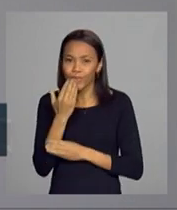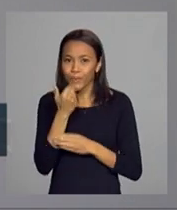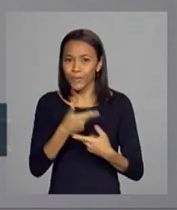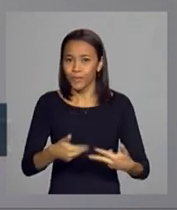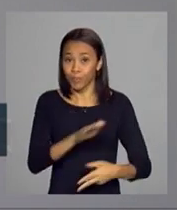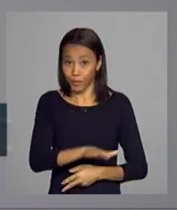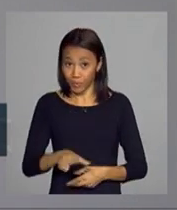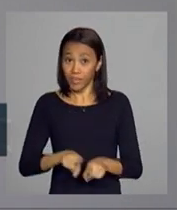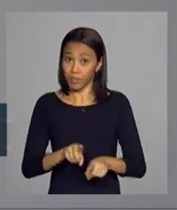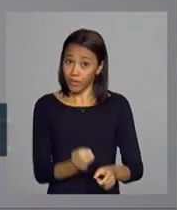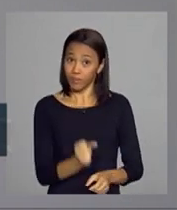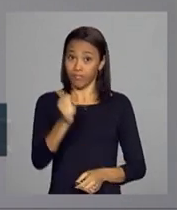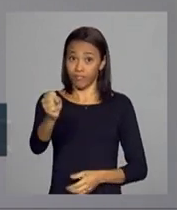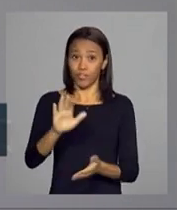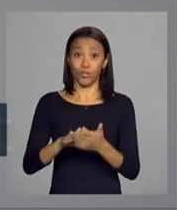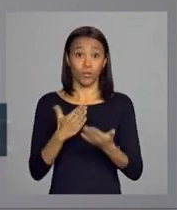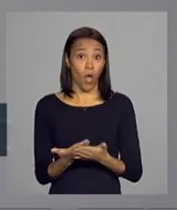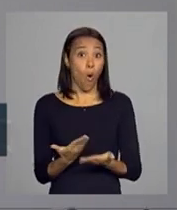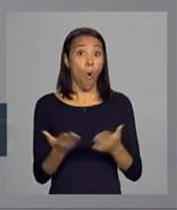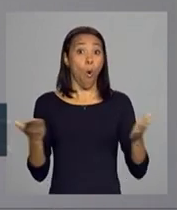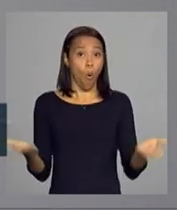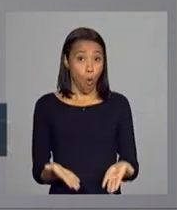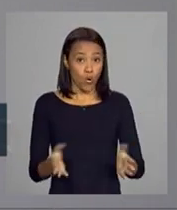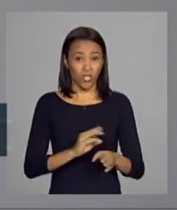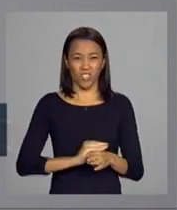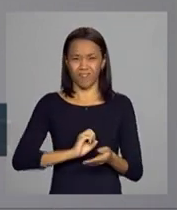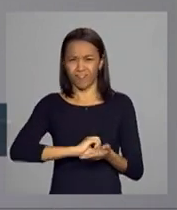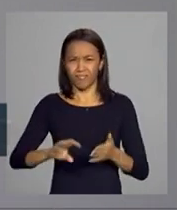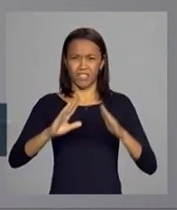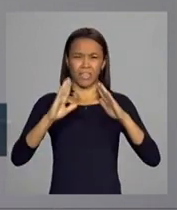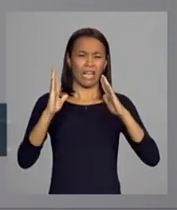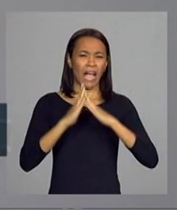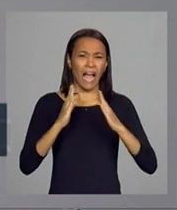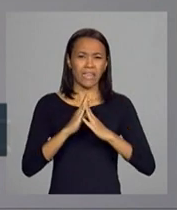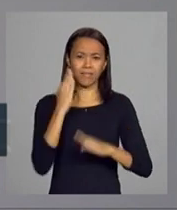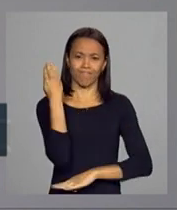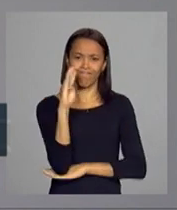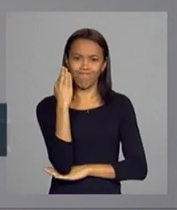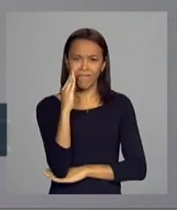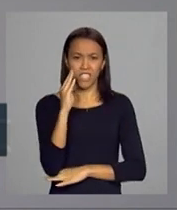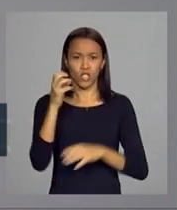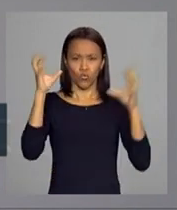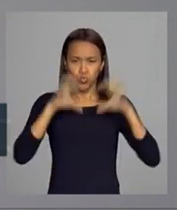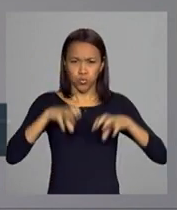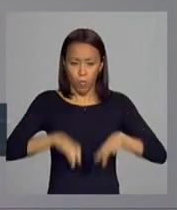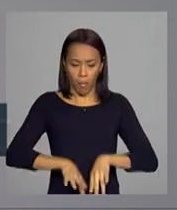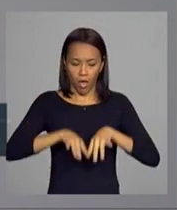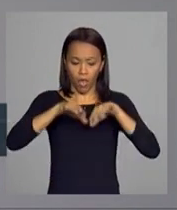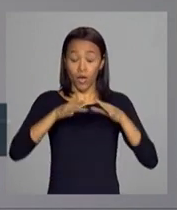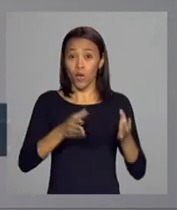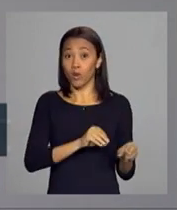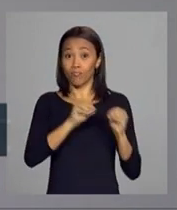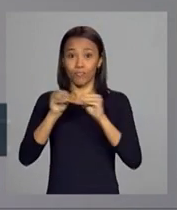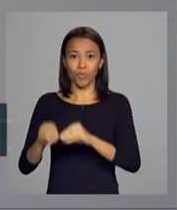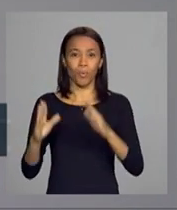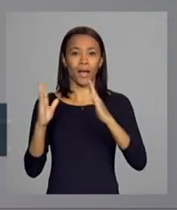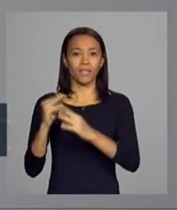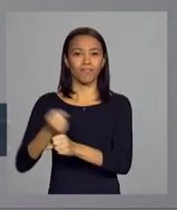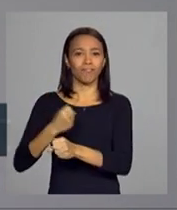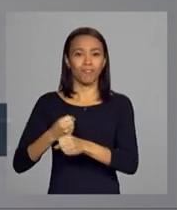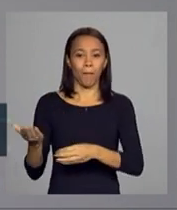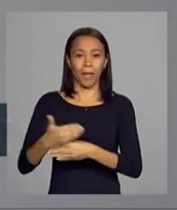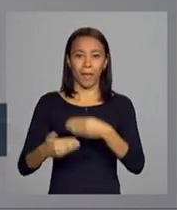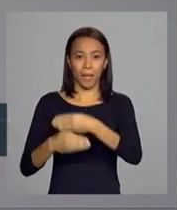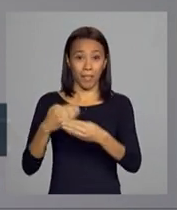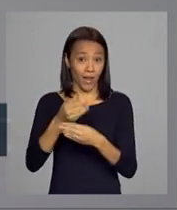Hoje, já saiu da sua casa de madeira, que alagava sempre que chovia, e mora numa casa de alvenaria que ela adquiriu através